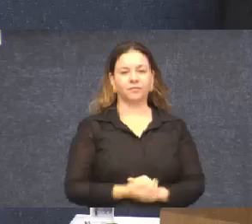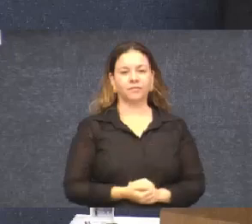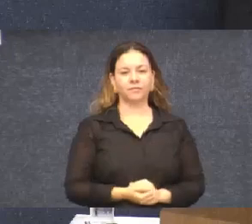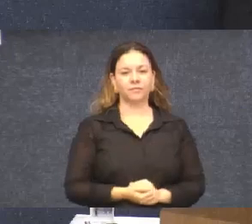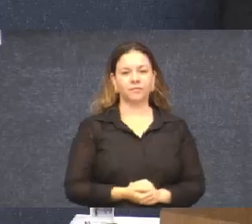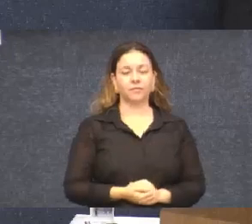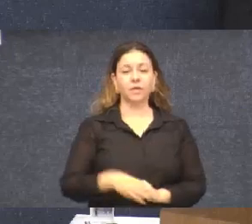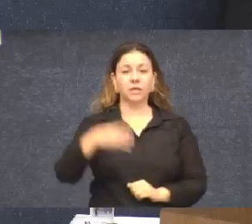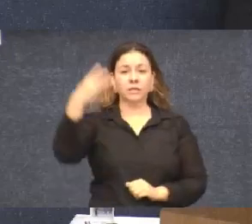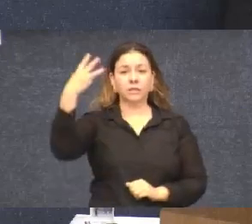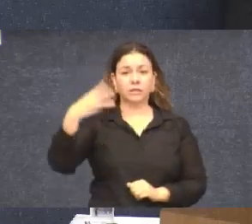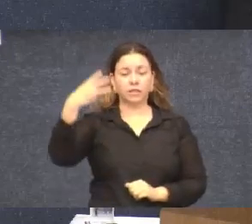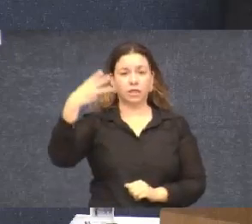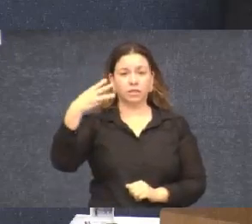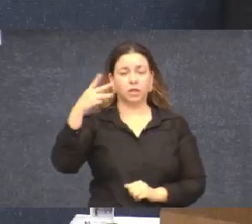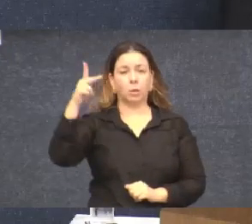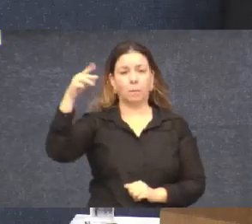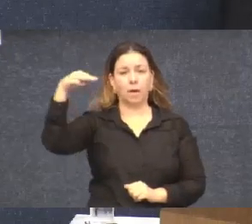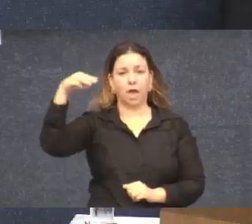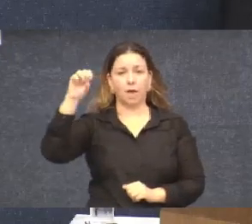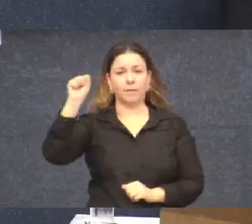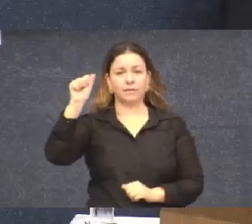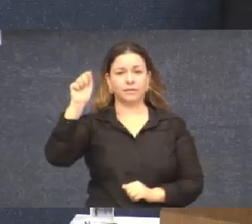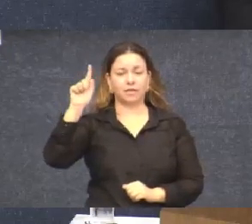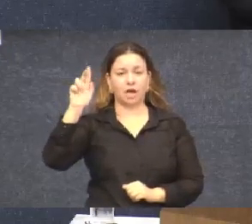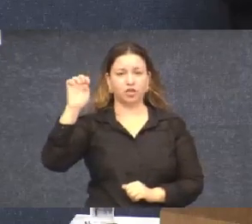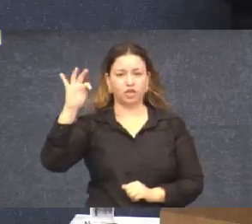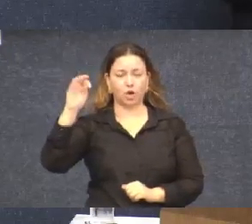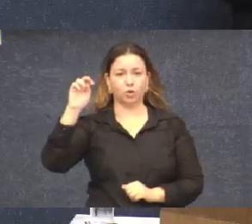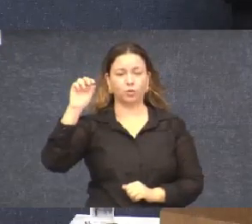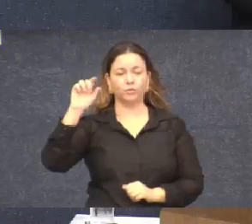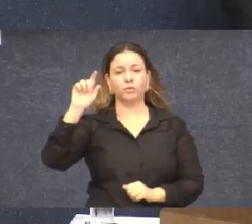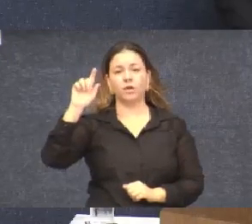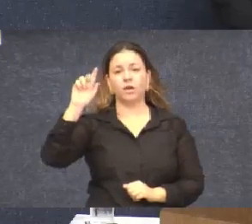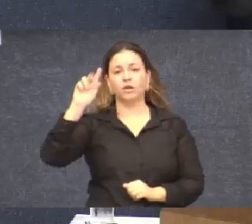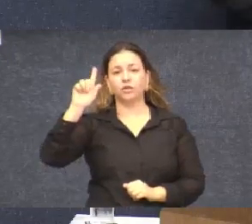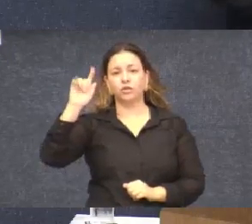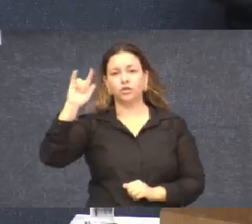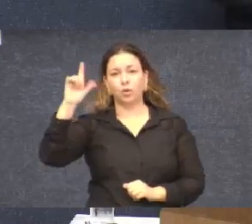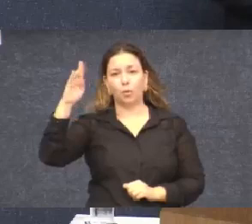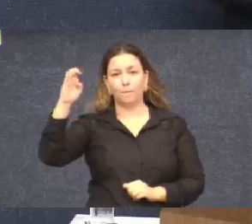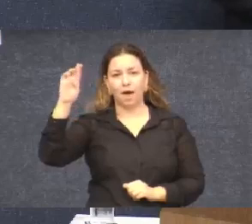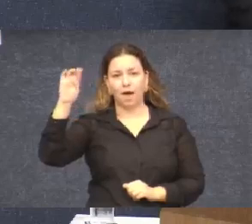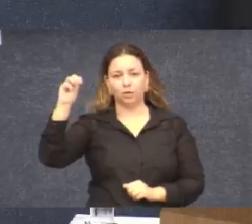Sendo sargento também, Estado Gilberto Ávila de Souza.